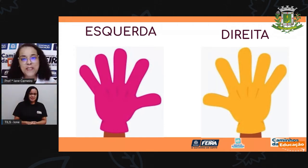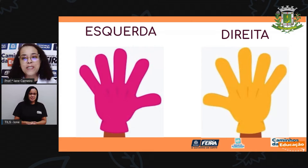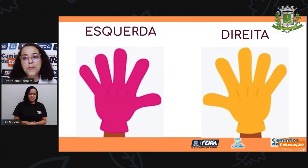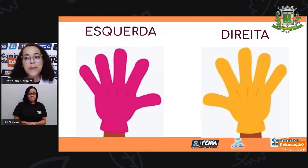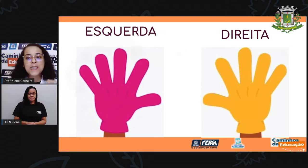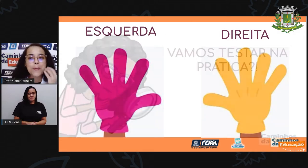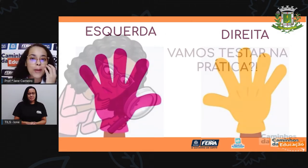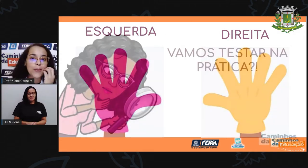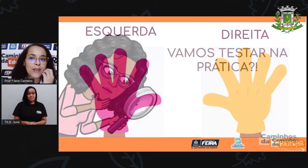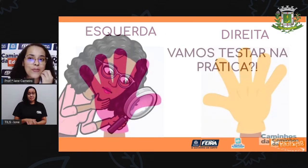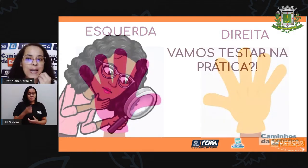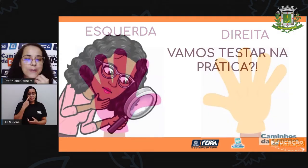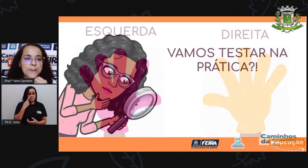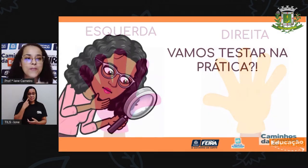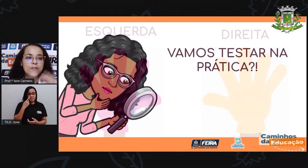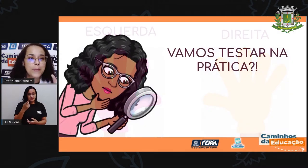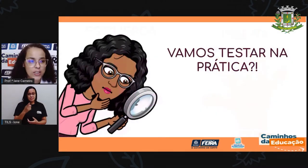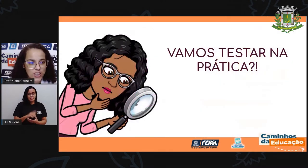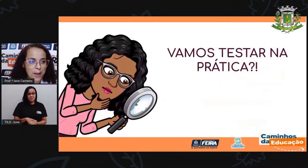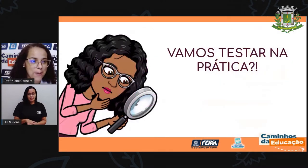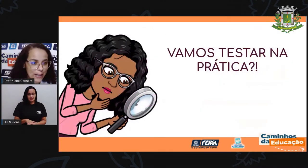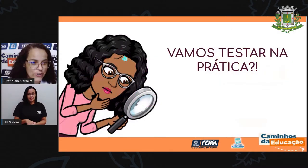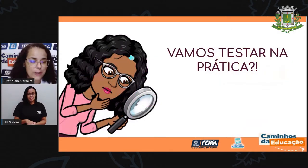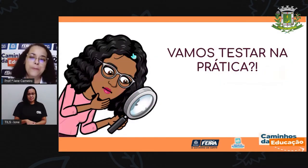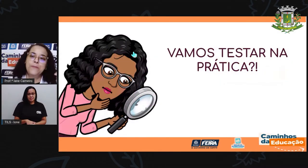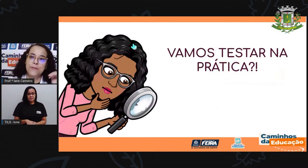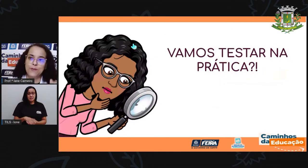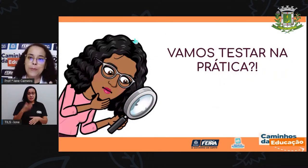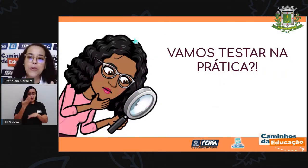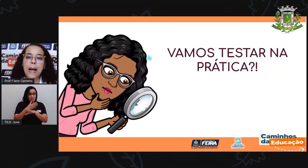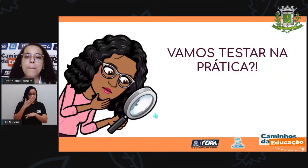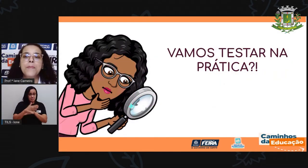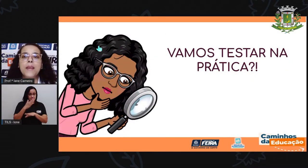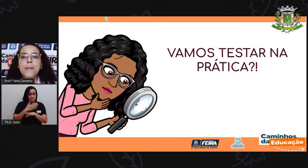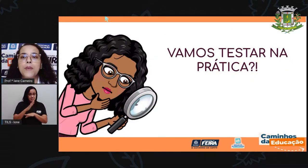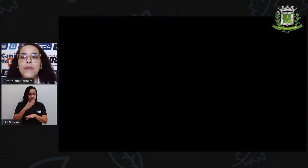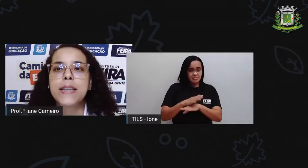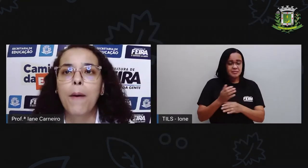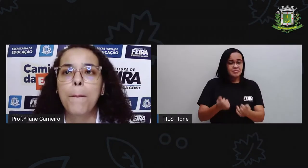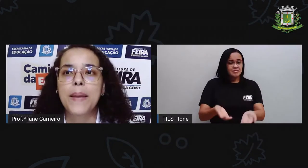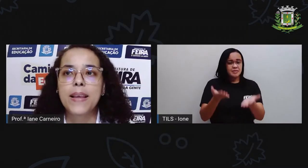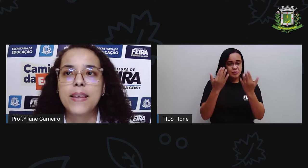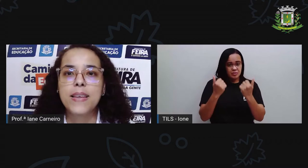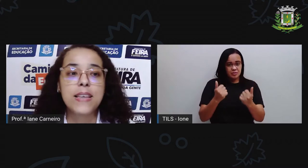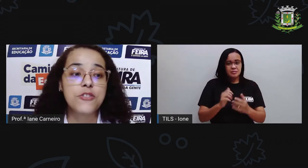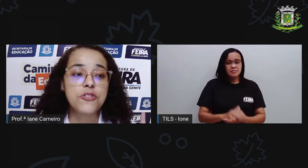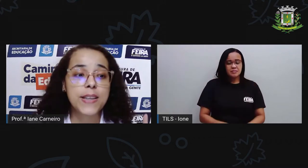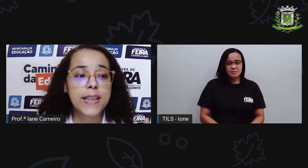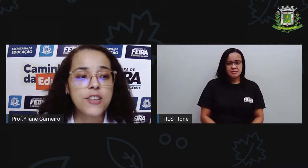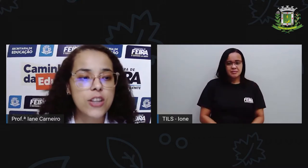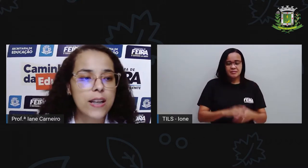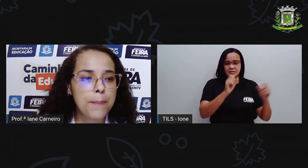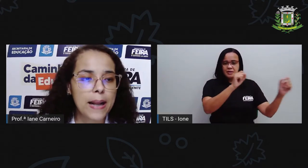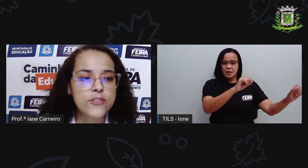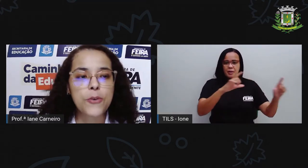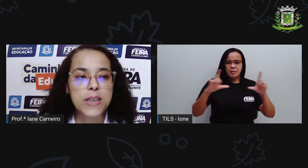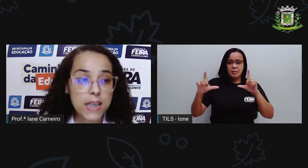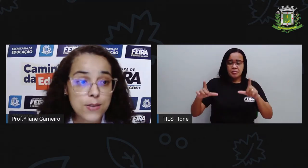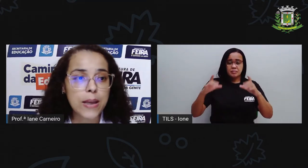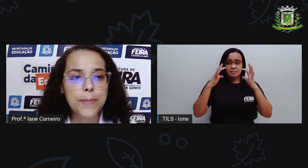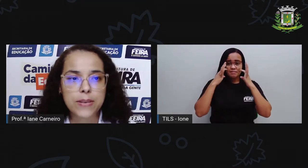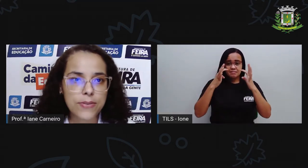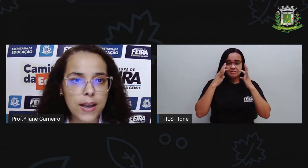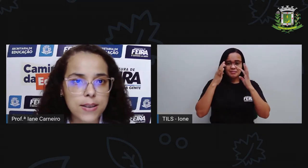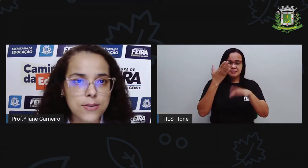Mas já, já vocês vão perceber o que a Pró está falando. Vamos testar na prática? Vamos lá. Então, vai interromper aqui e a gente vai testar na prática